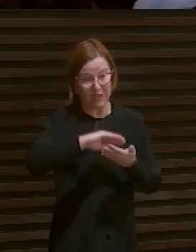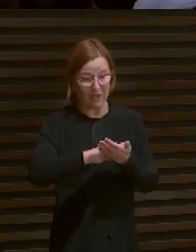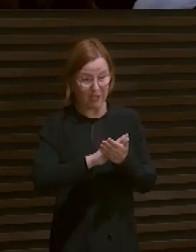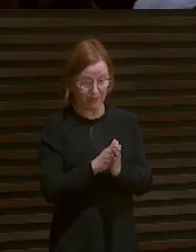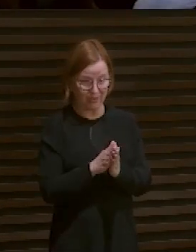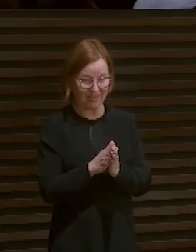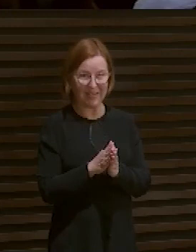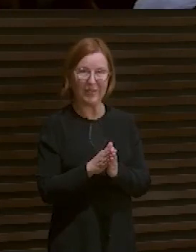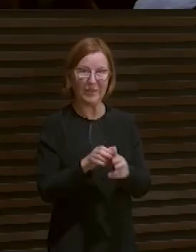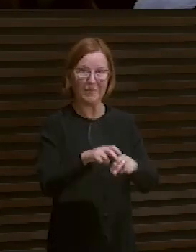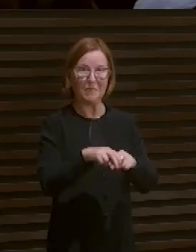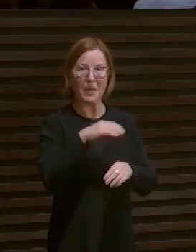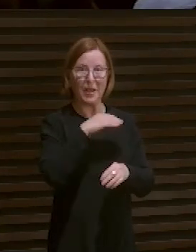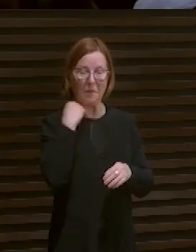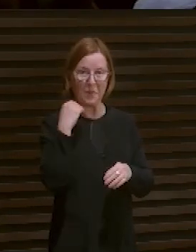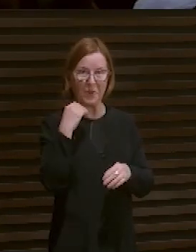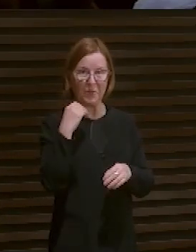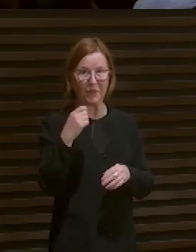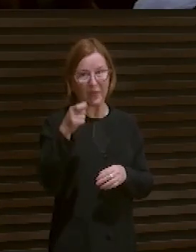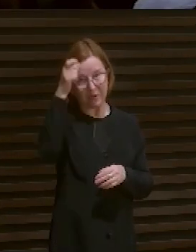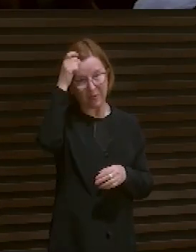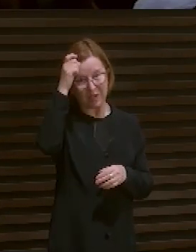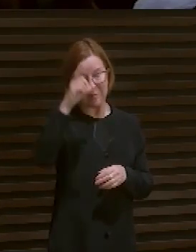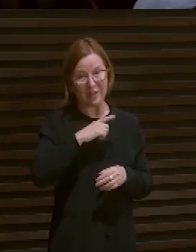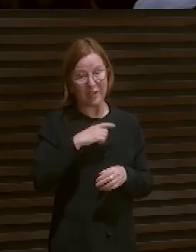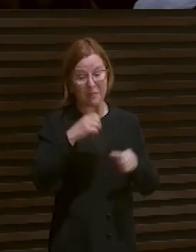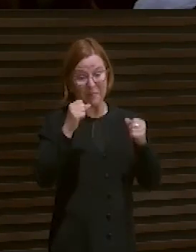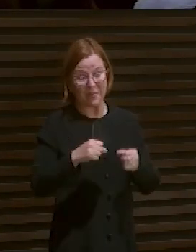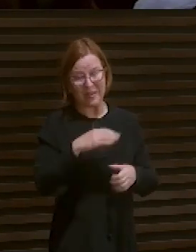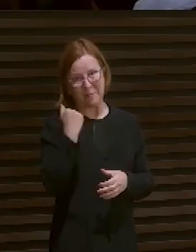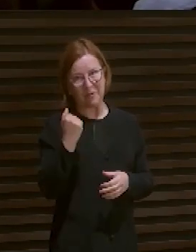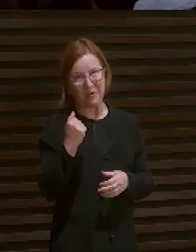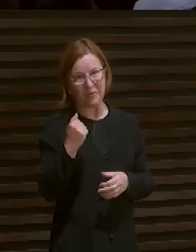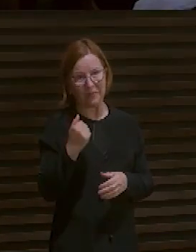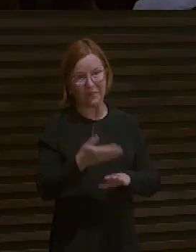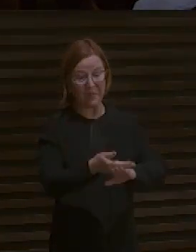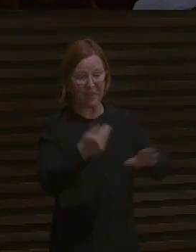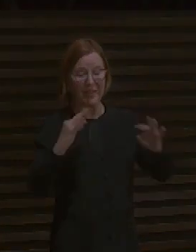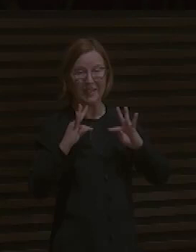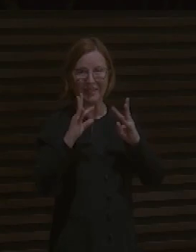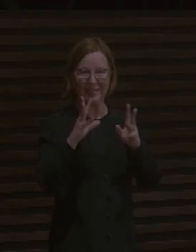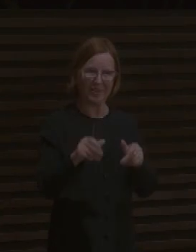tinha o poder da morte. É o que ele vai dizer aqui. E livrasse todos,